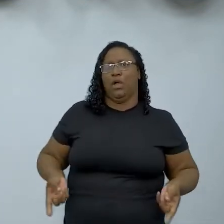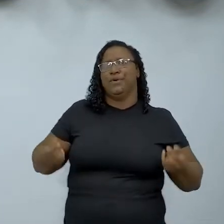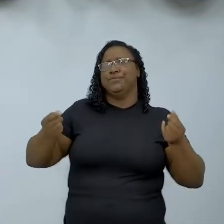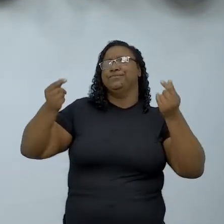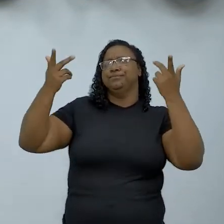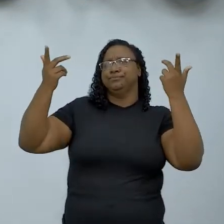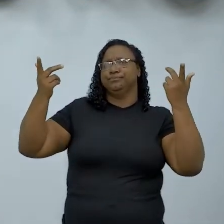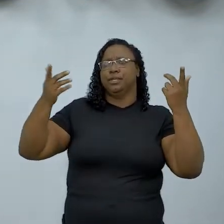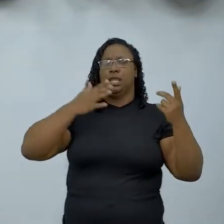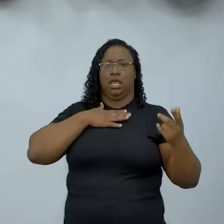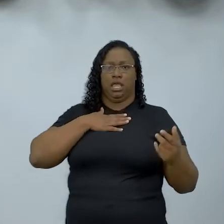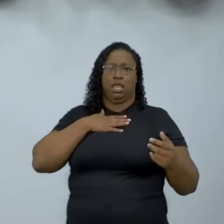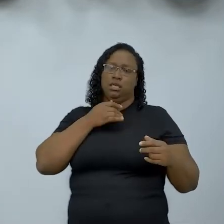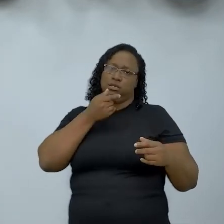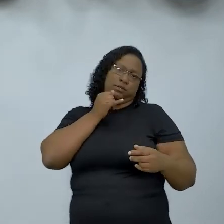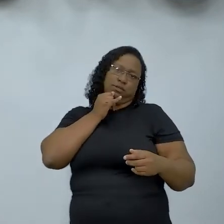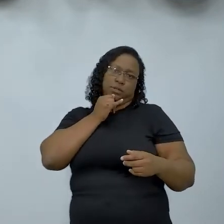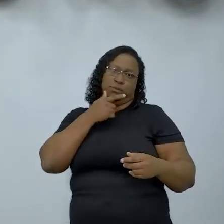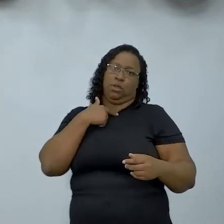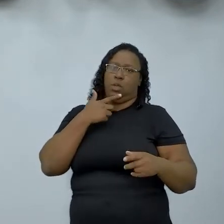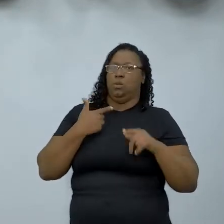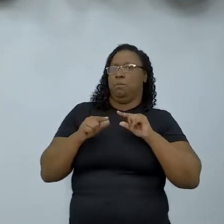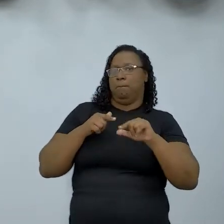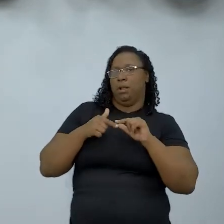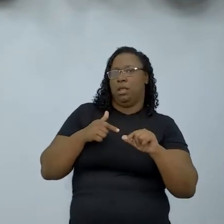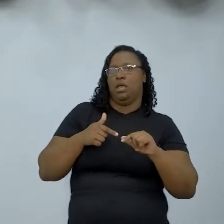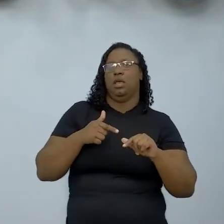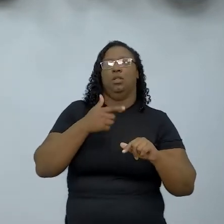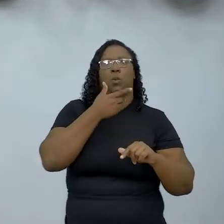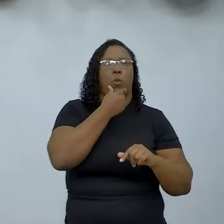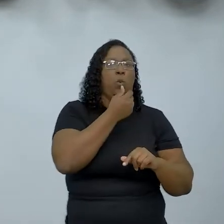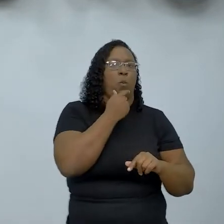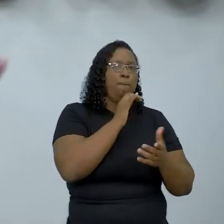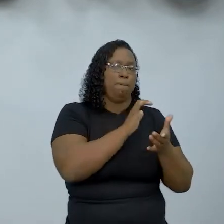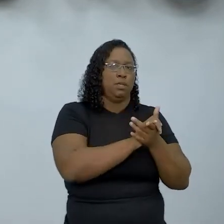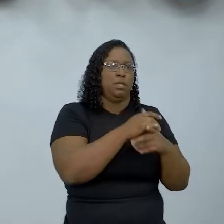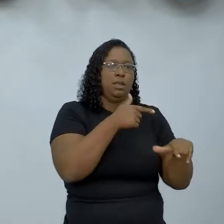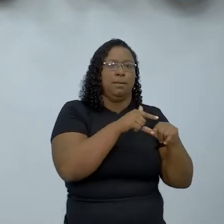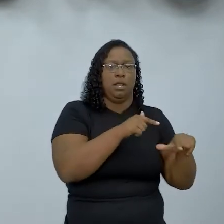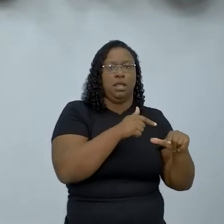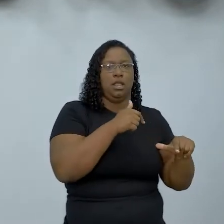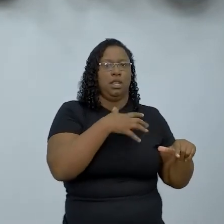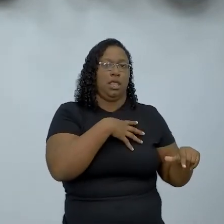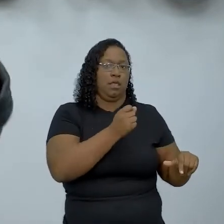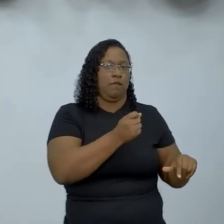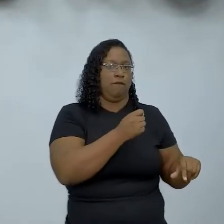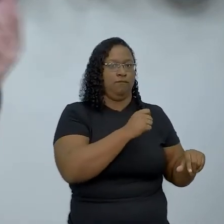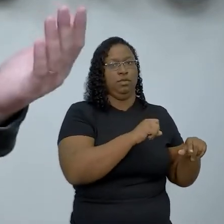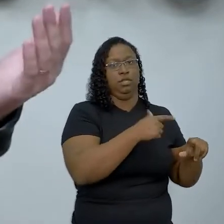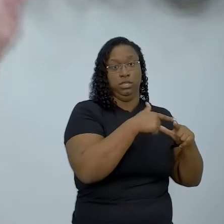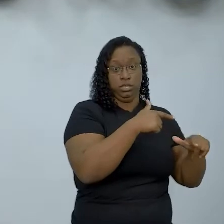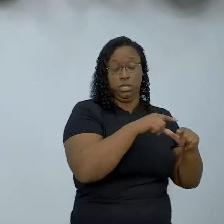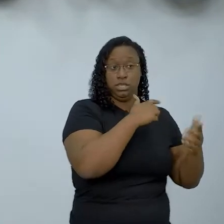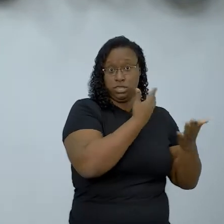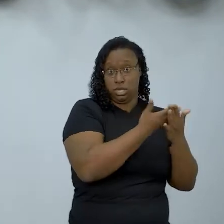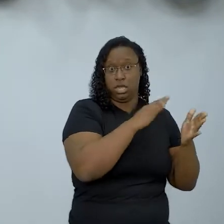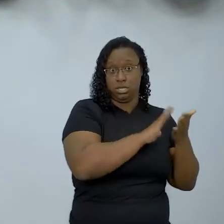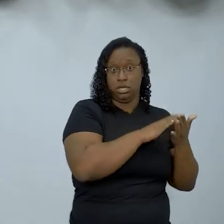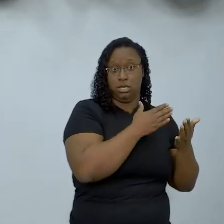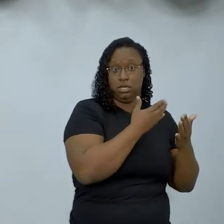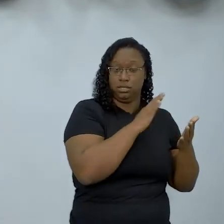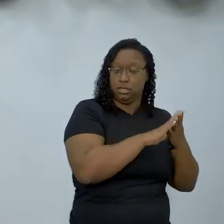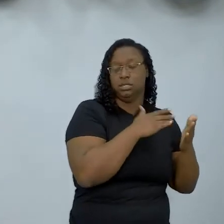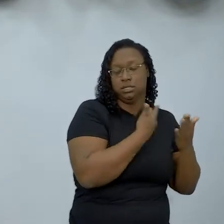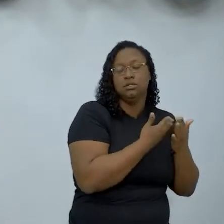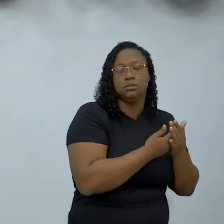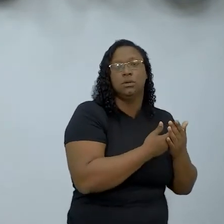normalmente, se eu tô trabalhando, meu marido tá trabalhando, minha filha tá na escola, tá de boa. Naquele período ali fica sem gastar nada, mas gasta quando volta. Agora, meu marido tá em home